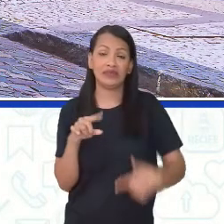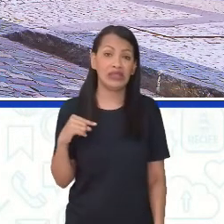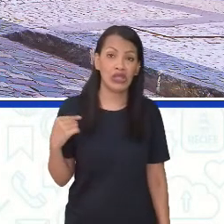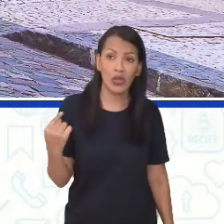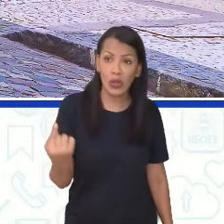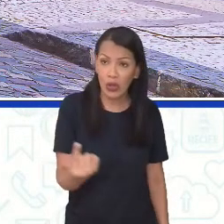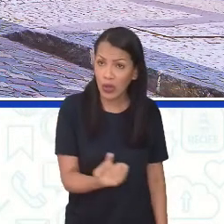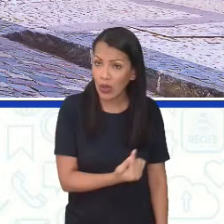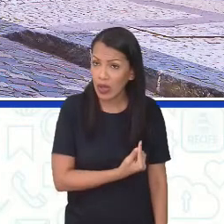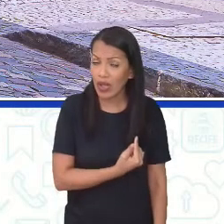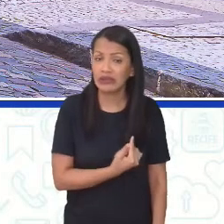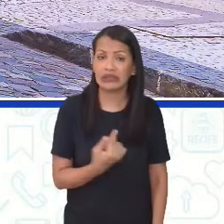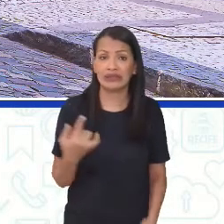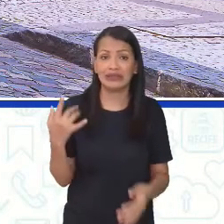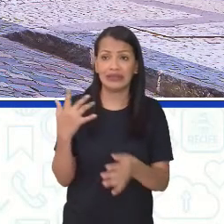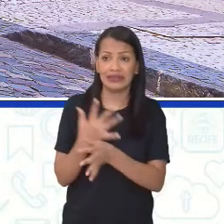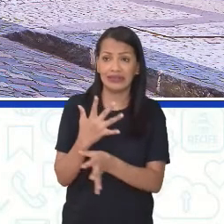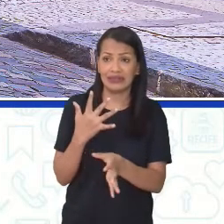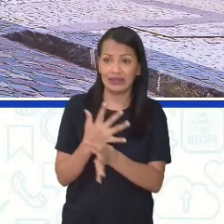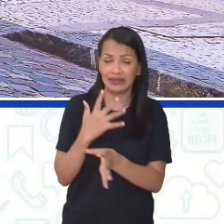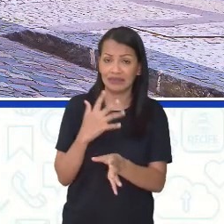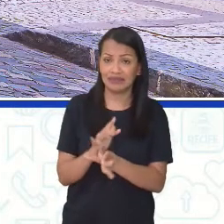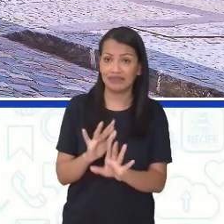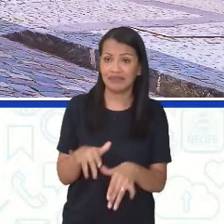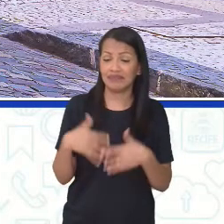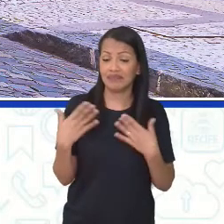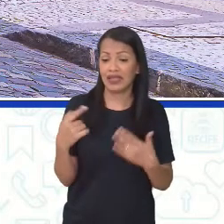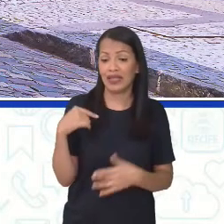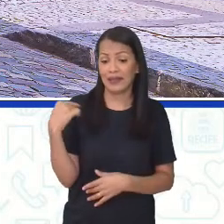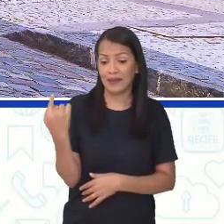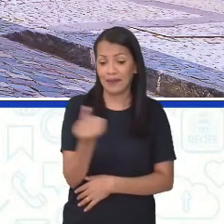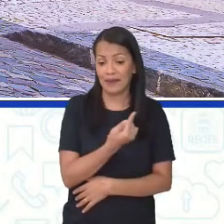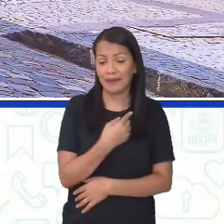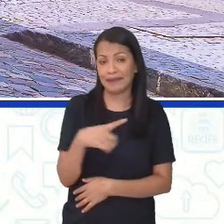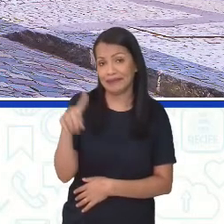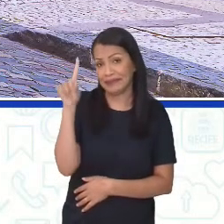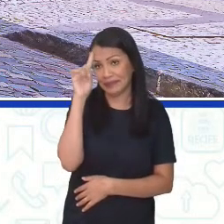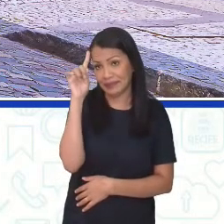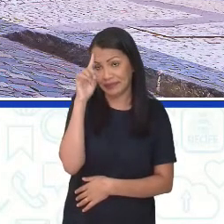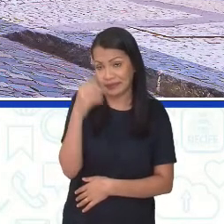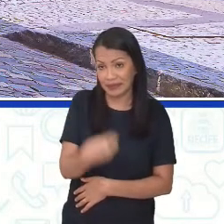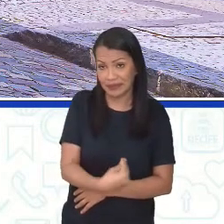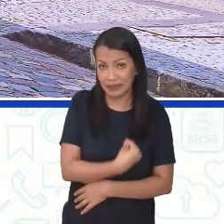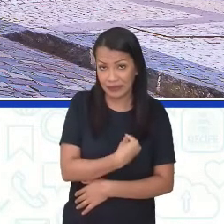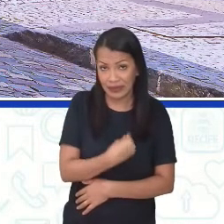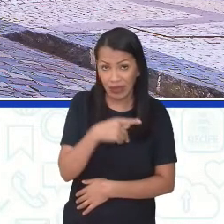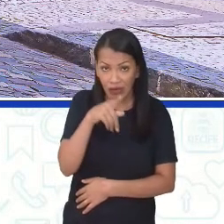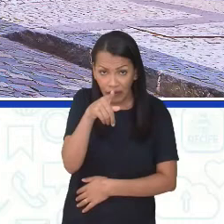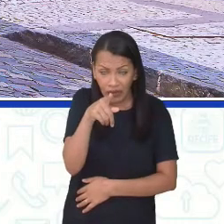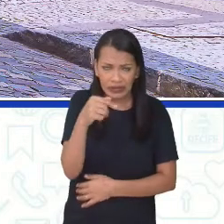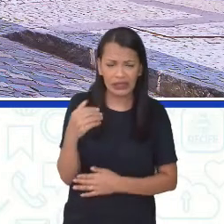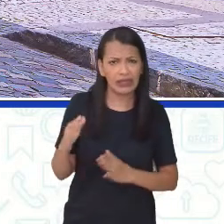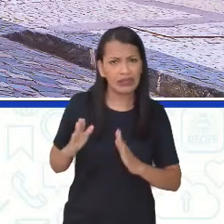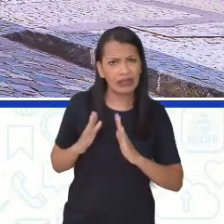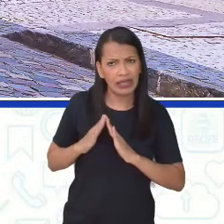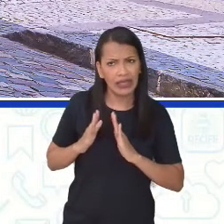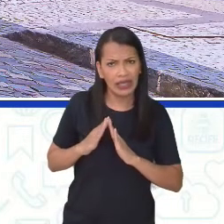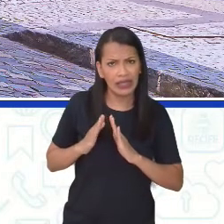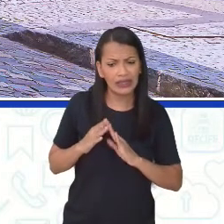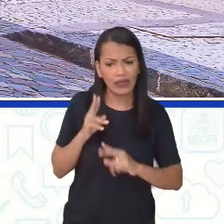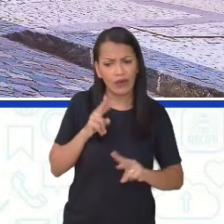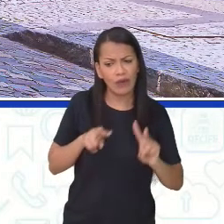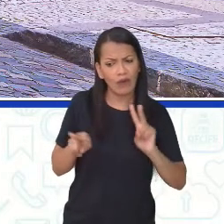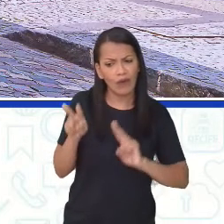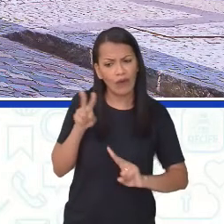nossa cidade, né? Então, é no nosso cotidiano, pode dizer? Pode. Você que está aí em casa, dá uma